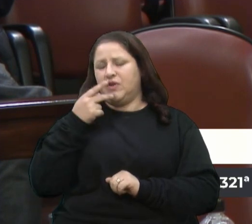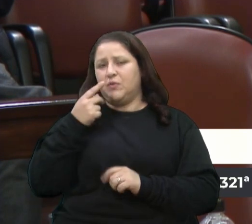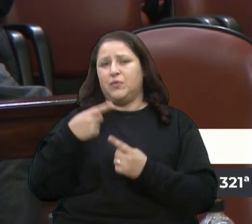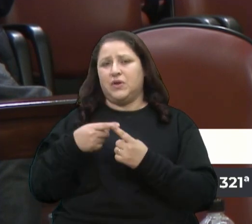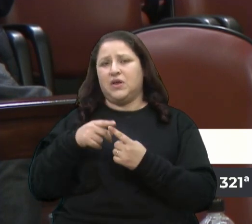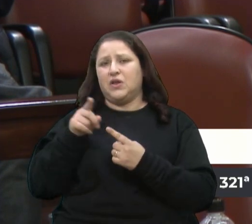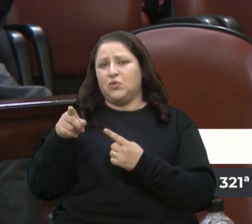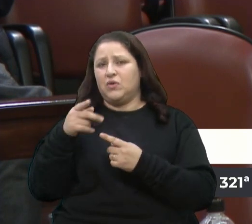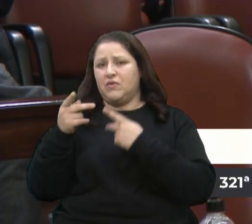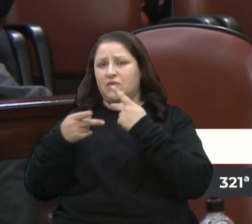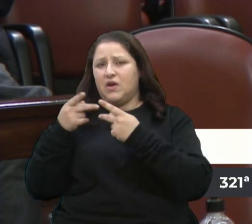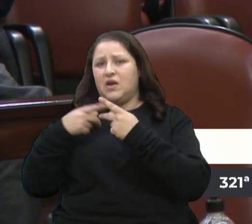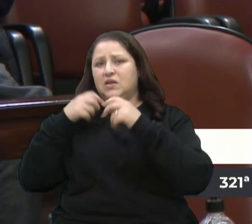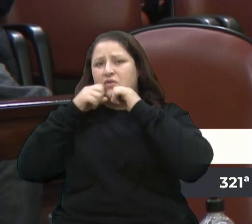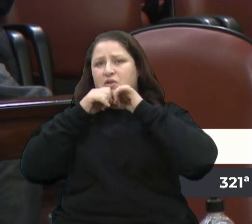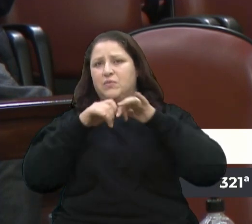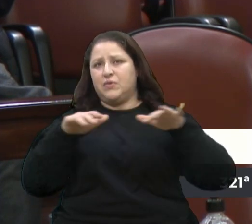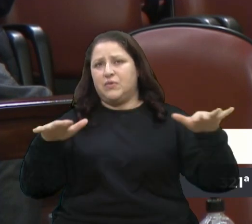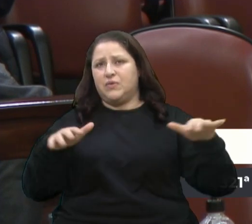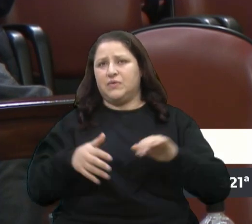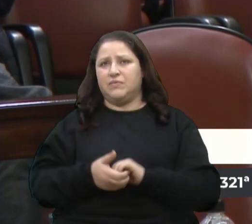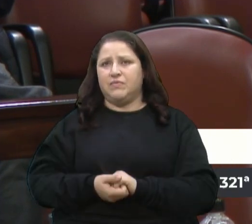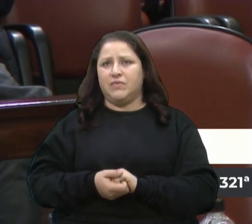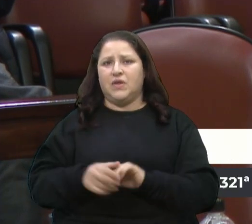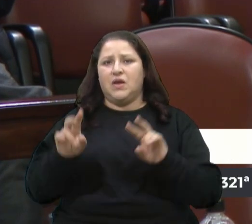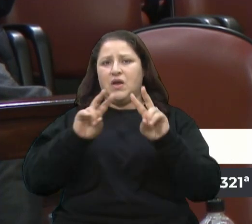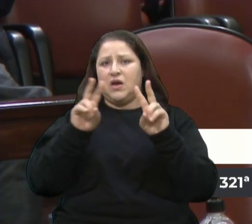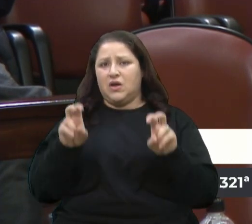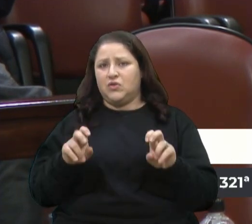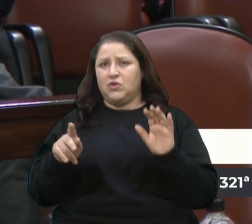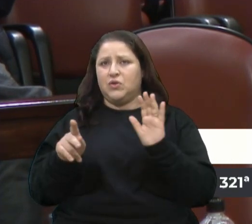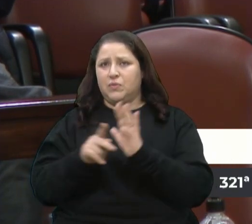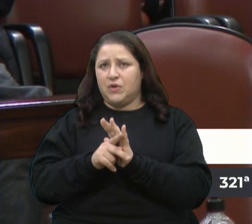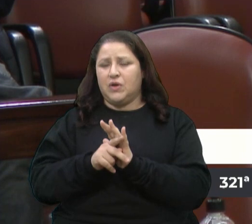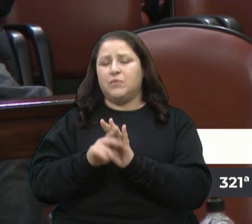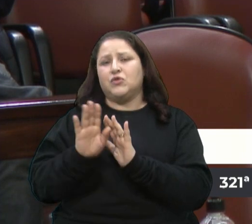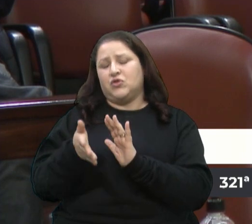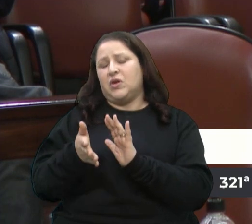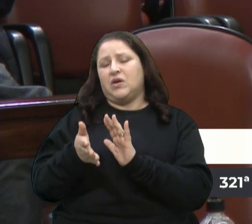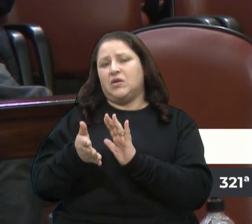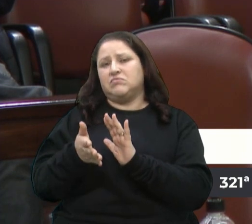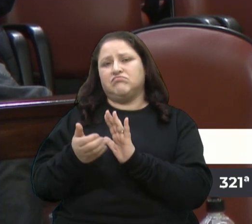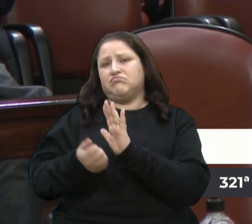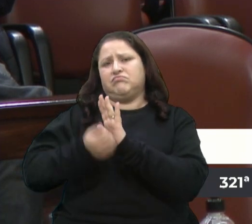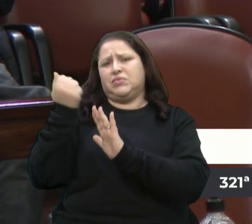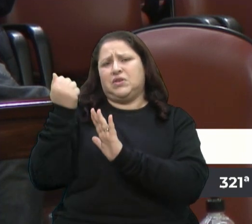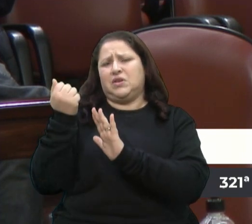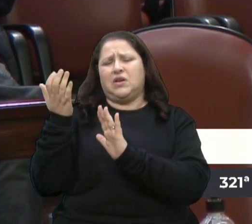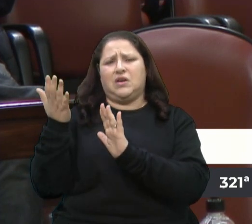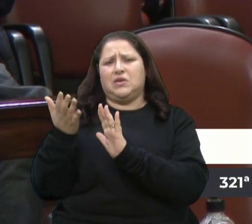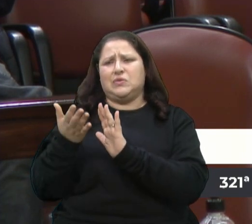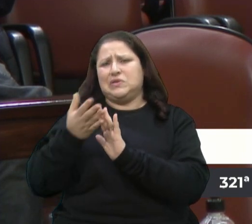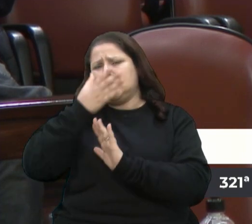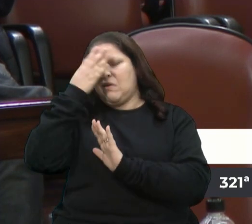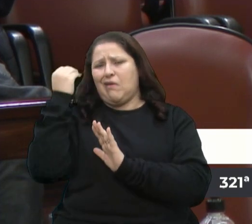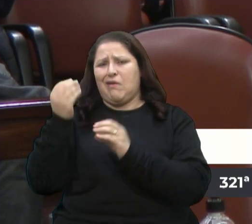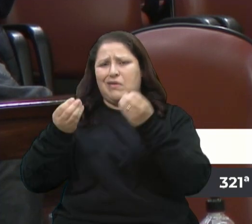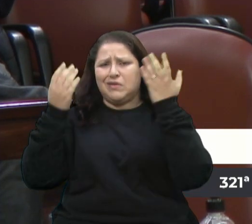suas falas, né? Era um assunto que era para ser página virada no episódio, né?